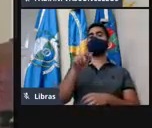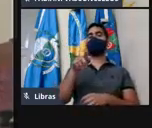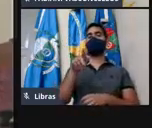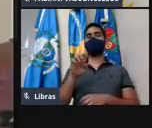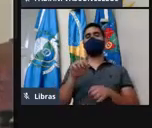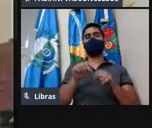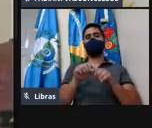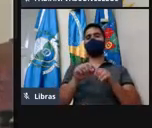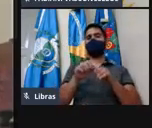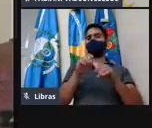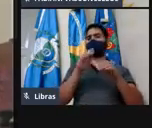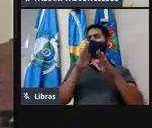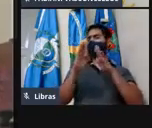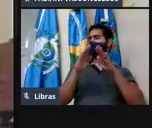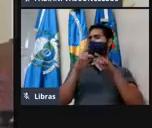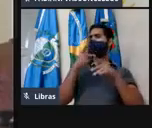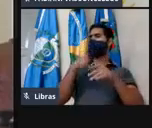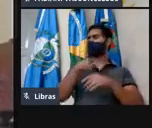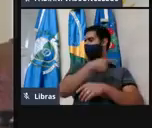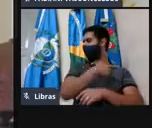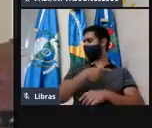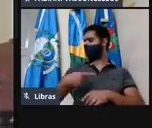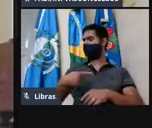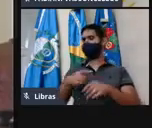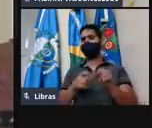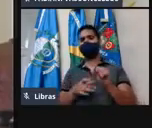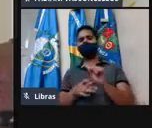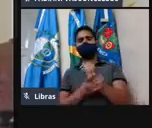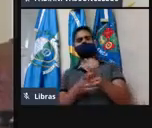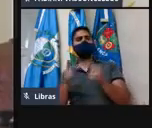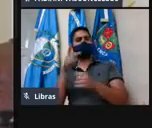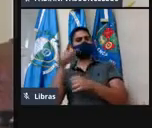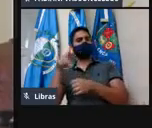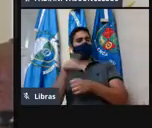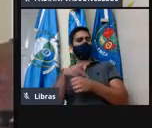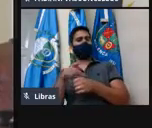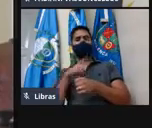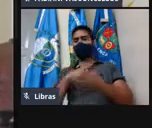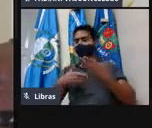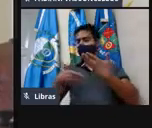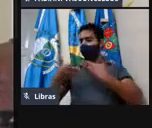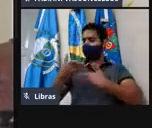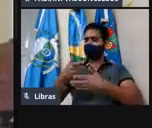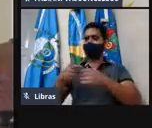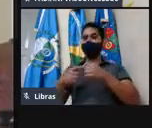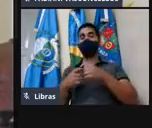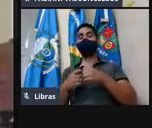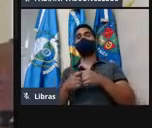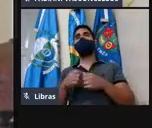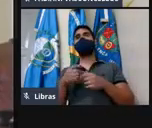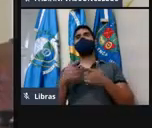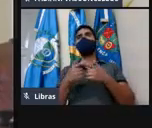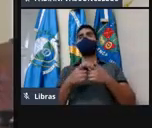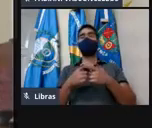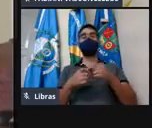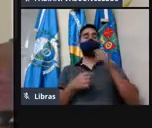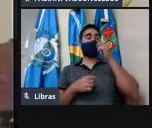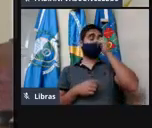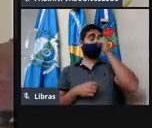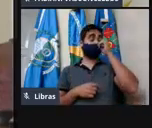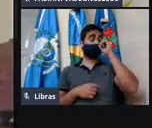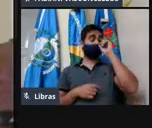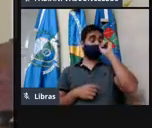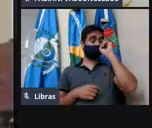live, dizendo que ela é a presidente dos seguros do país, e ela está envolvida nisso aqui, porque a parte dela vai